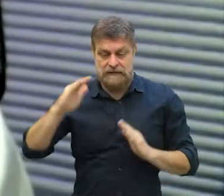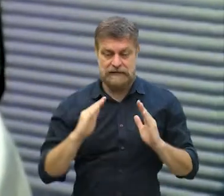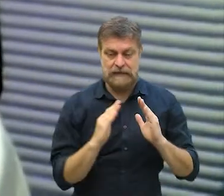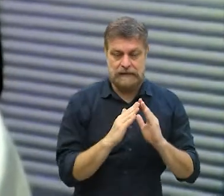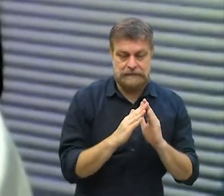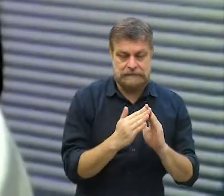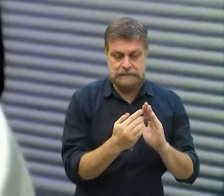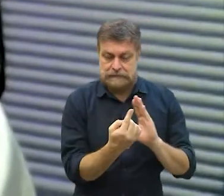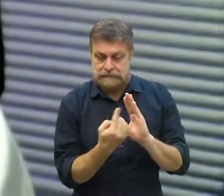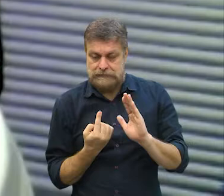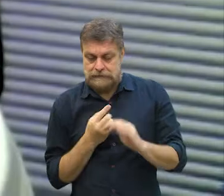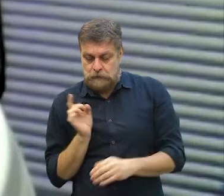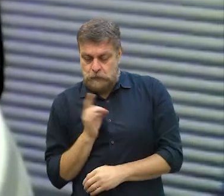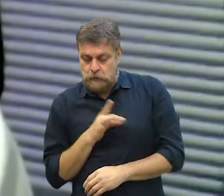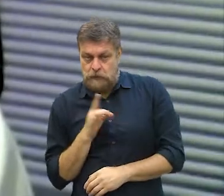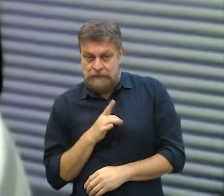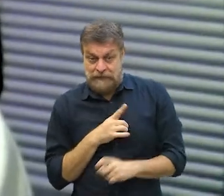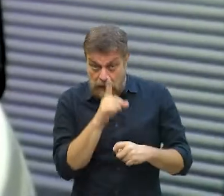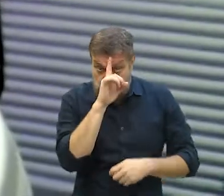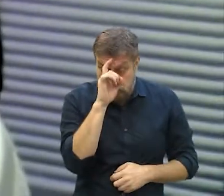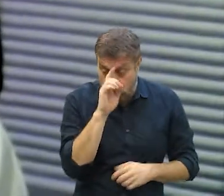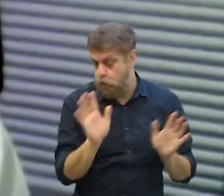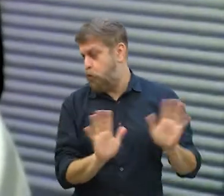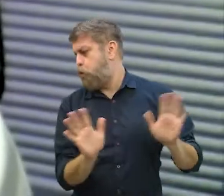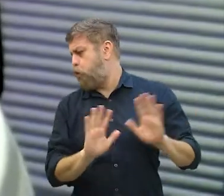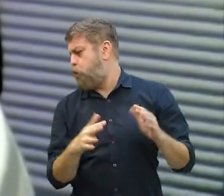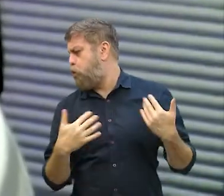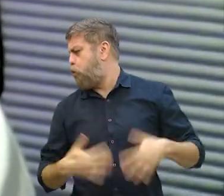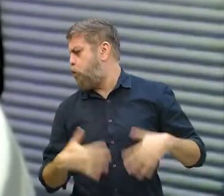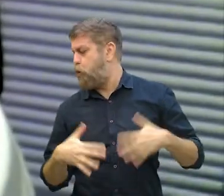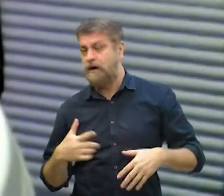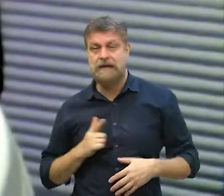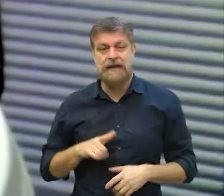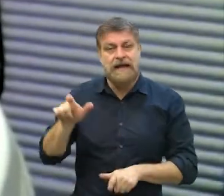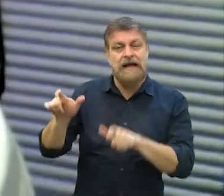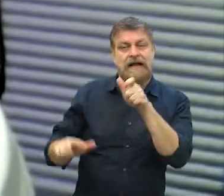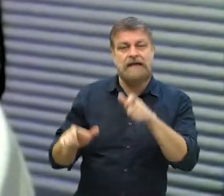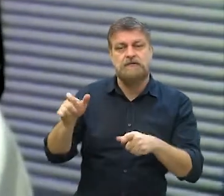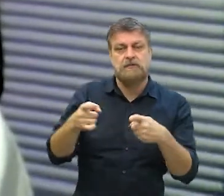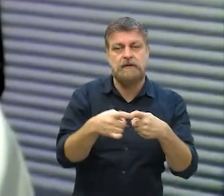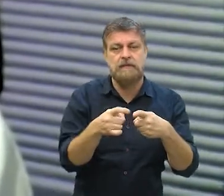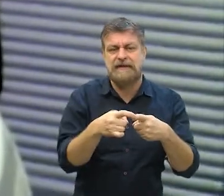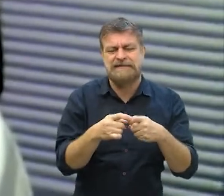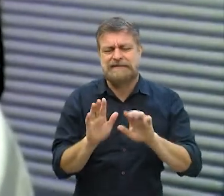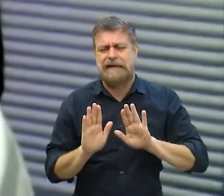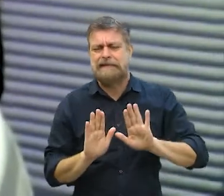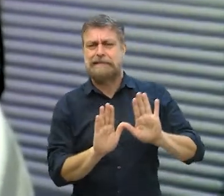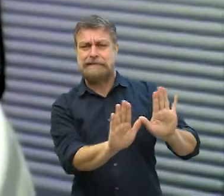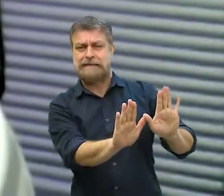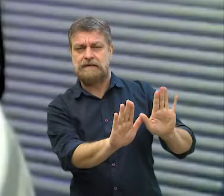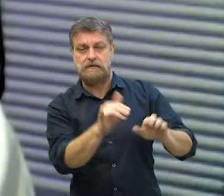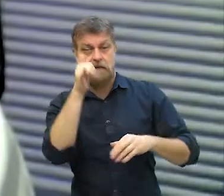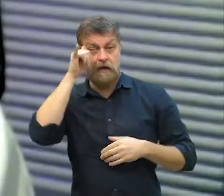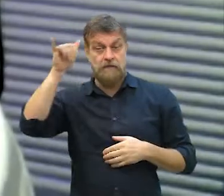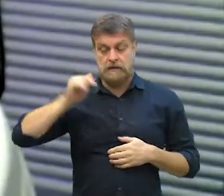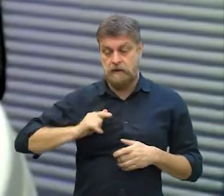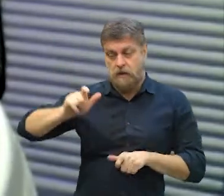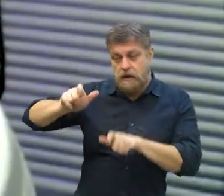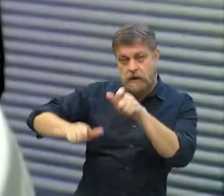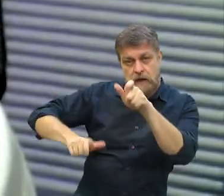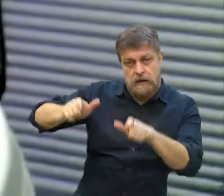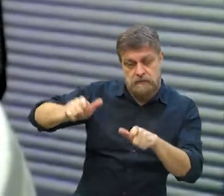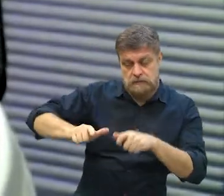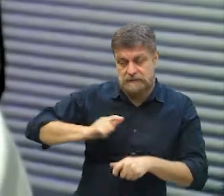de casa por medo de ir ao hospital, muitas pessoas deixaram de procurar o atendimento médico e muitas